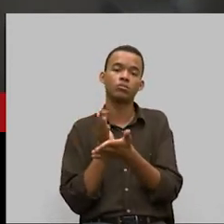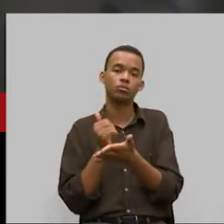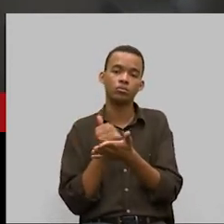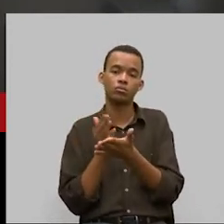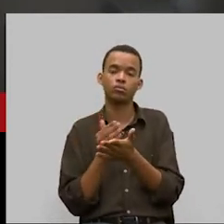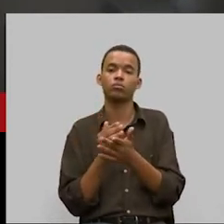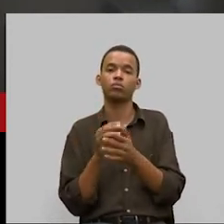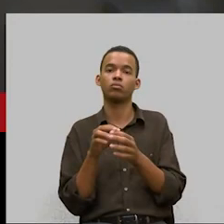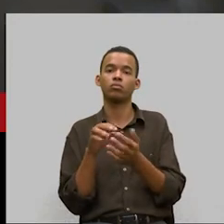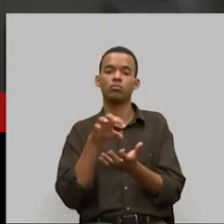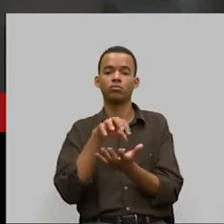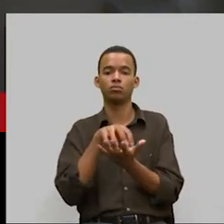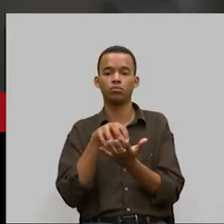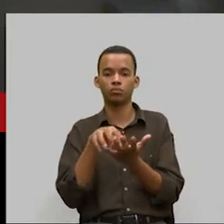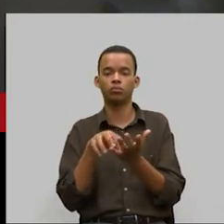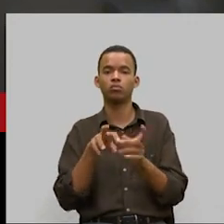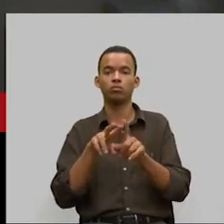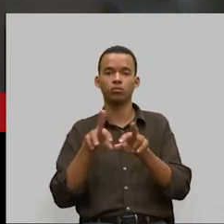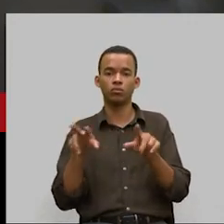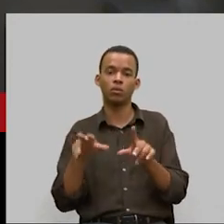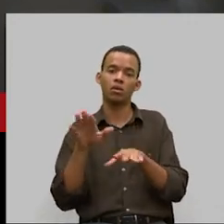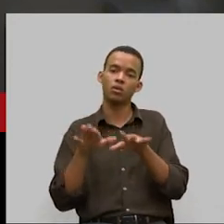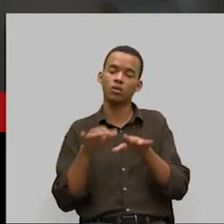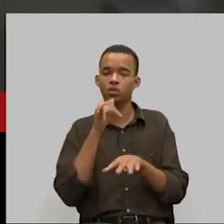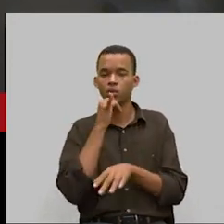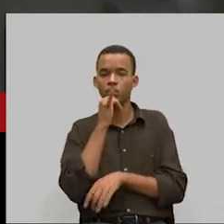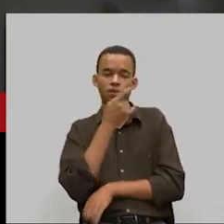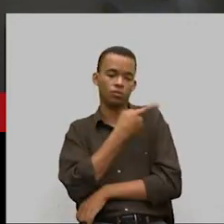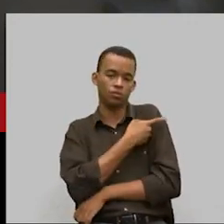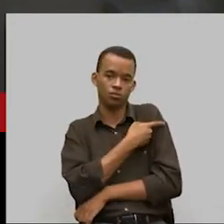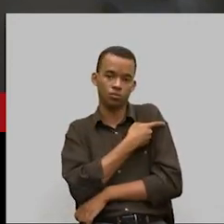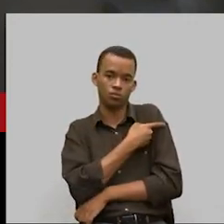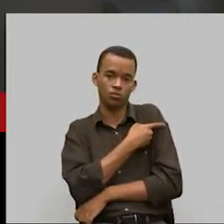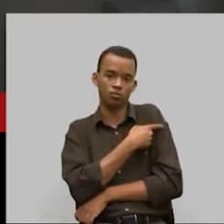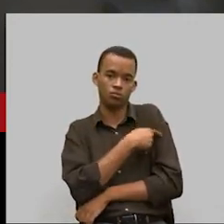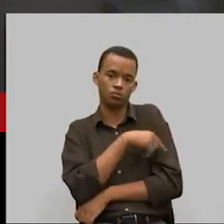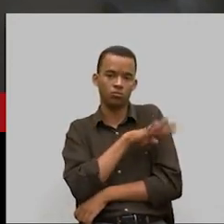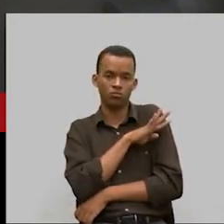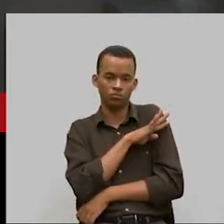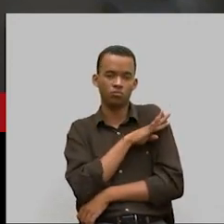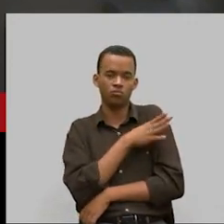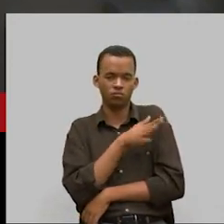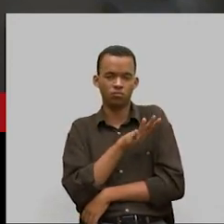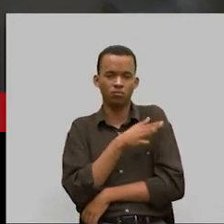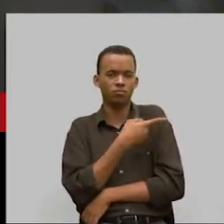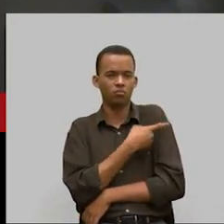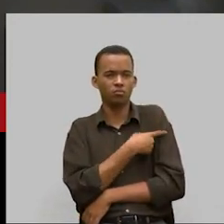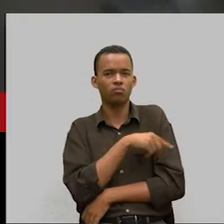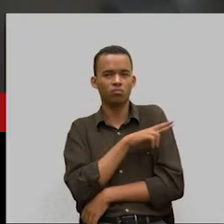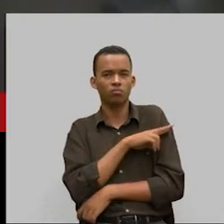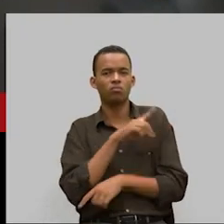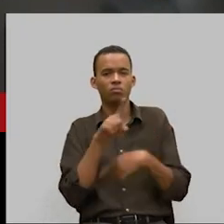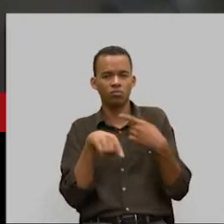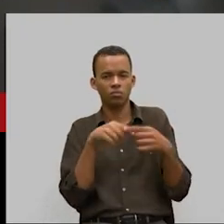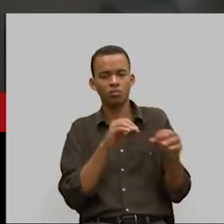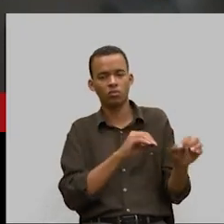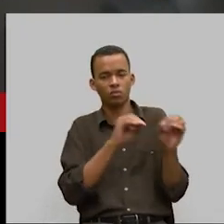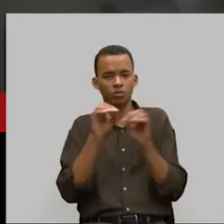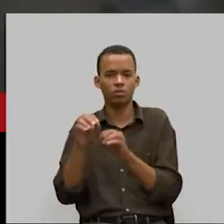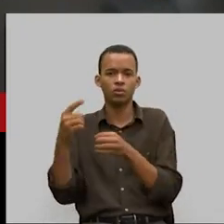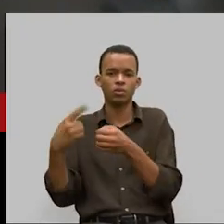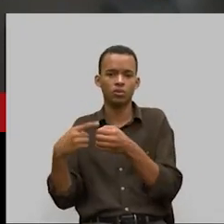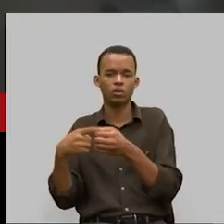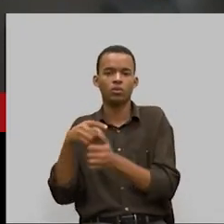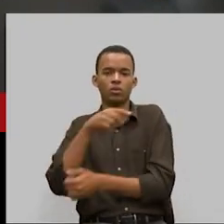com não tá lá de primeira a terceira terceira ou quarta série para depois passar para uma escola de ensino